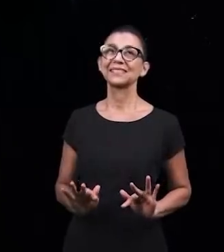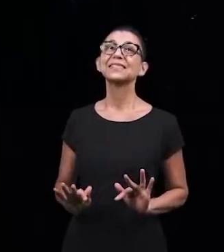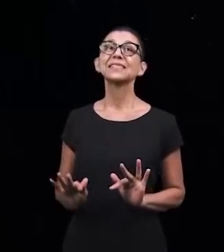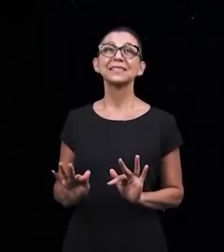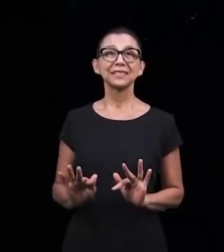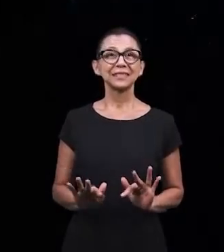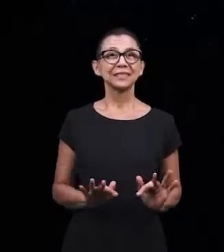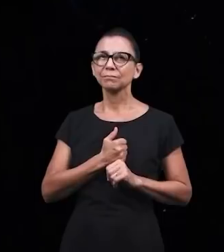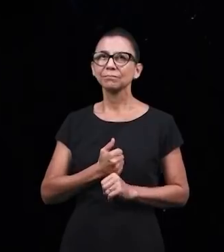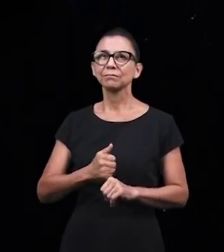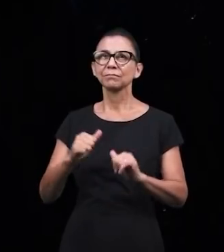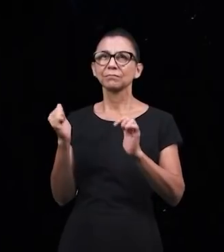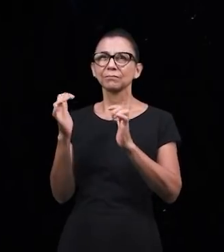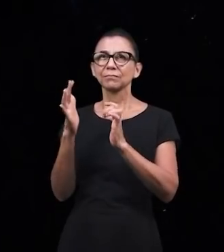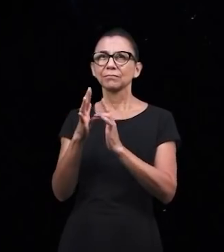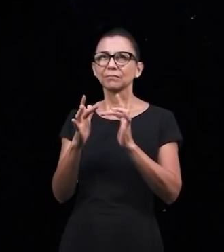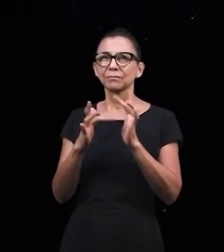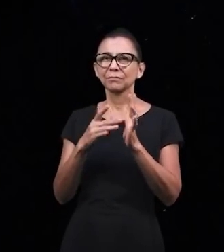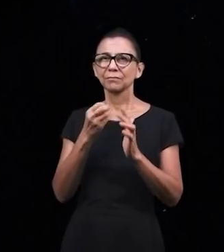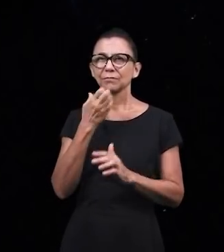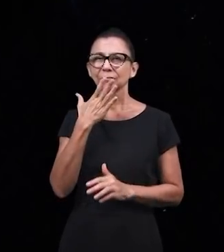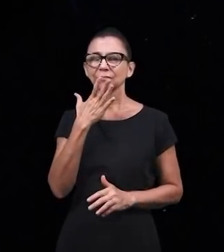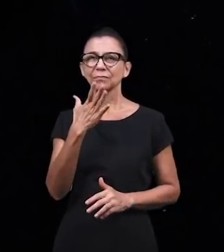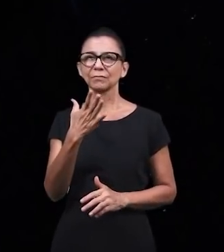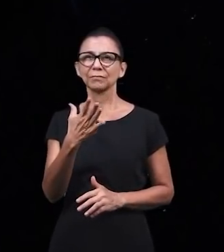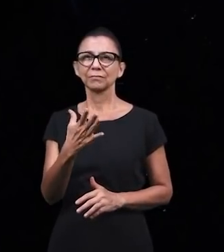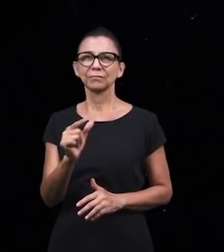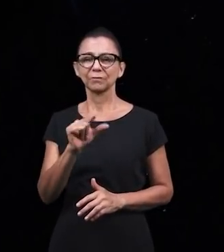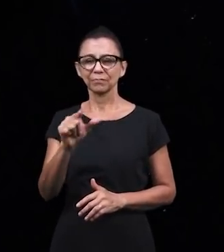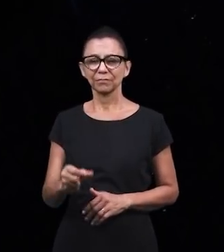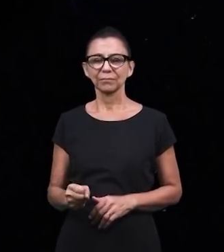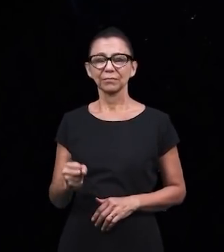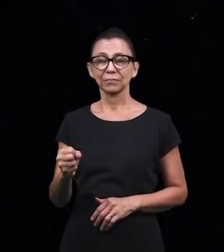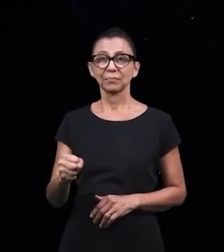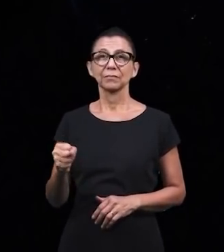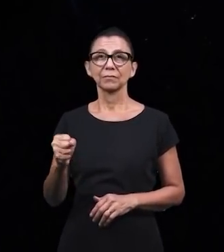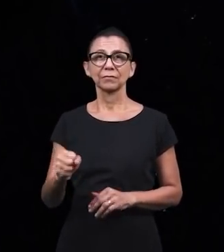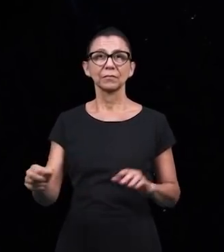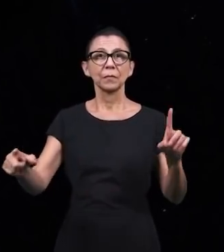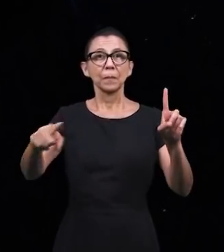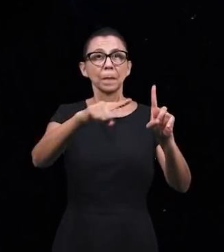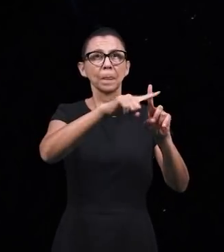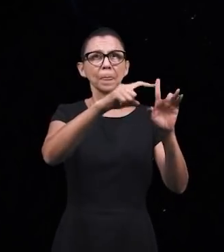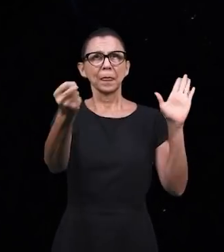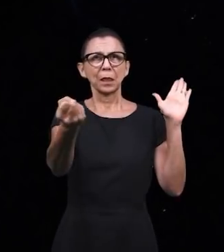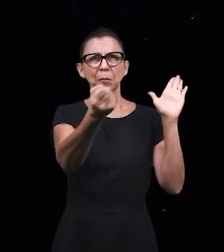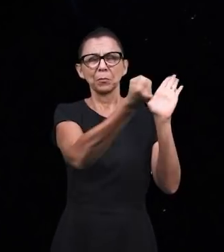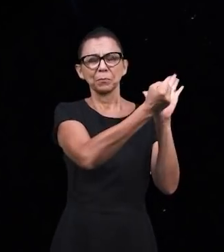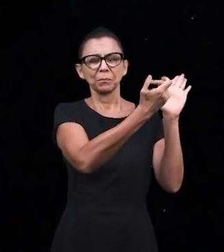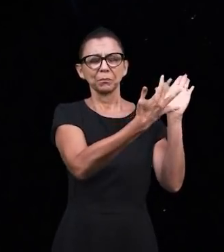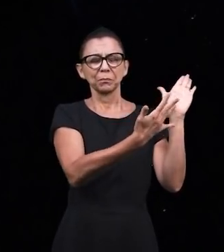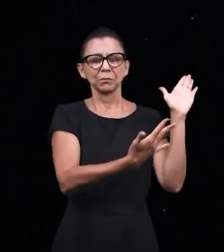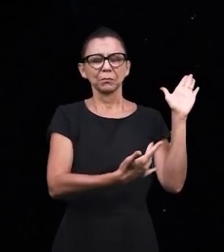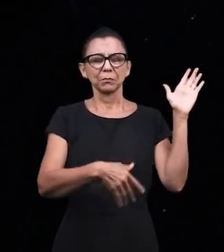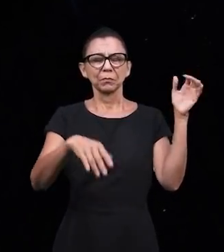feliz. Para me encontrar, perdeu sua vida,